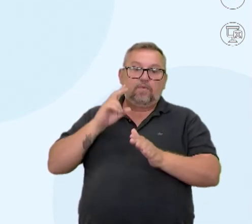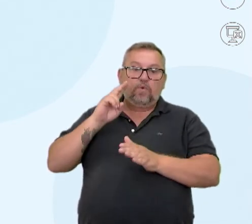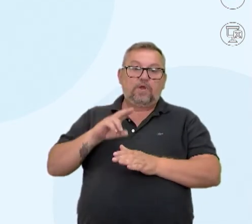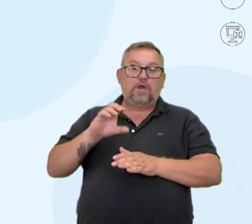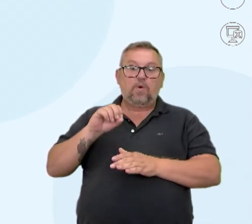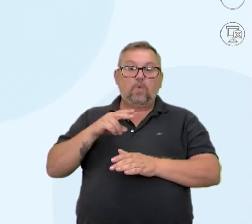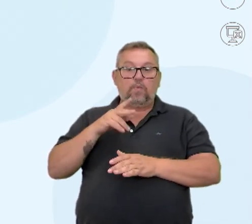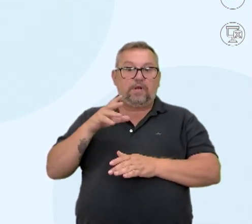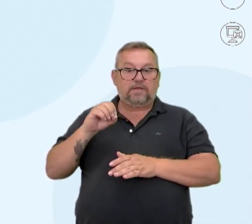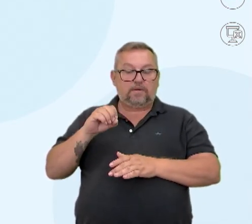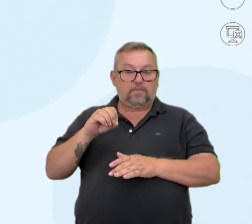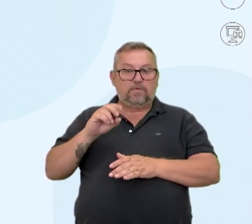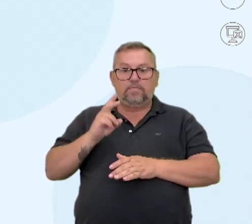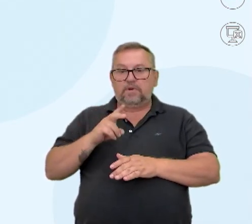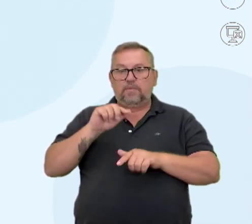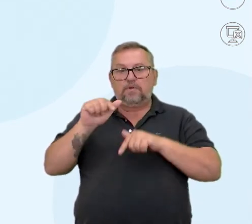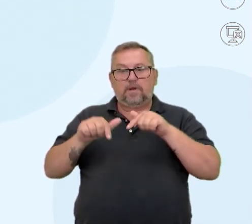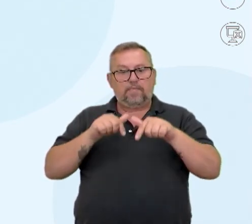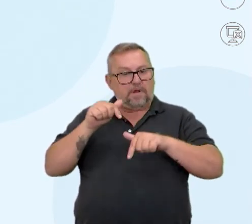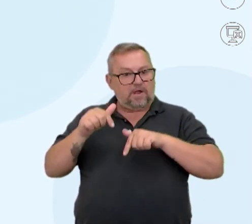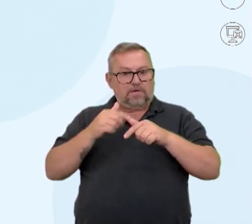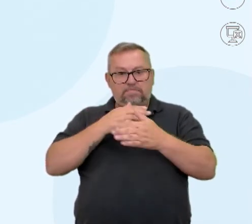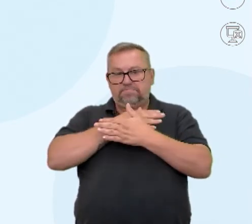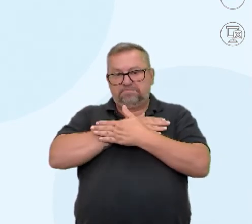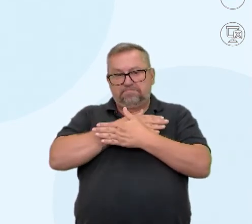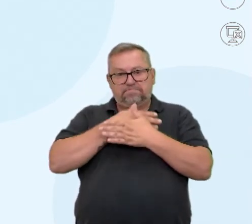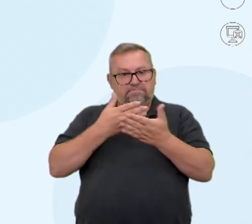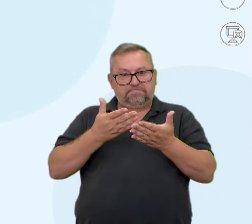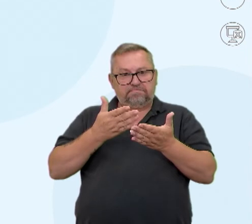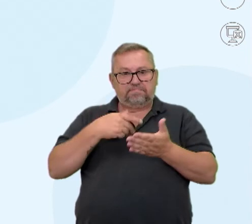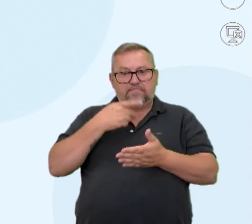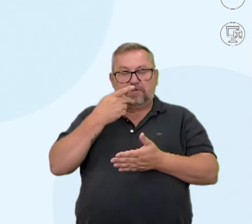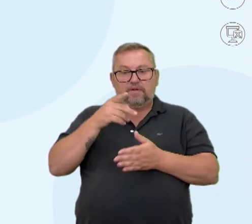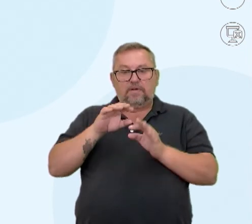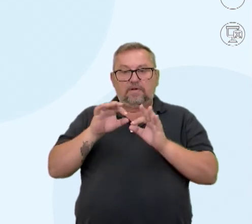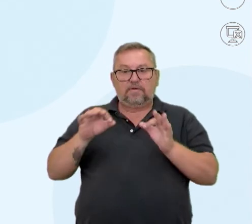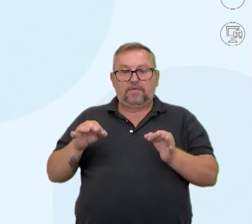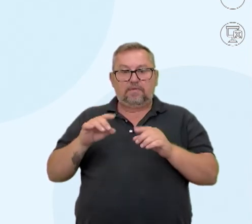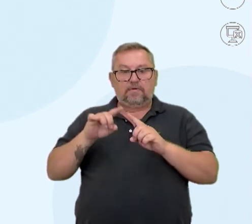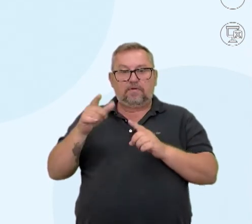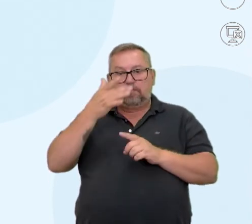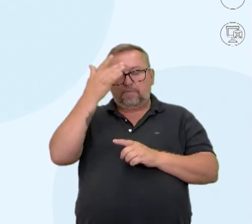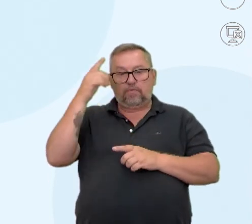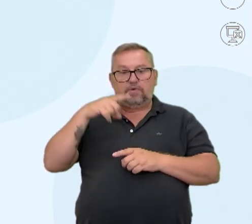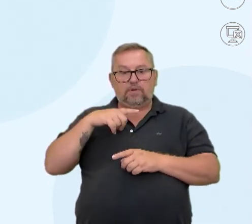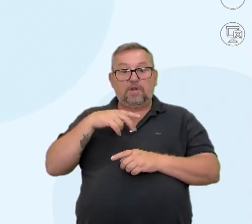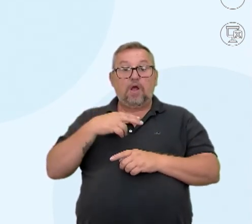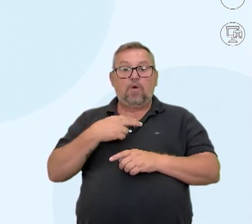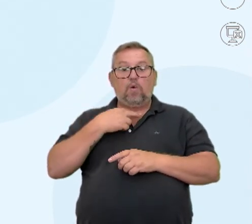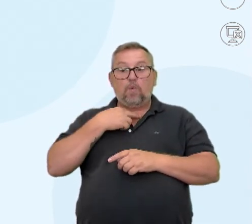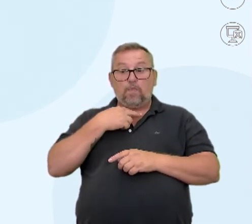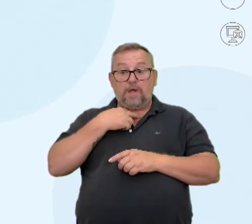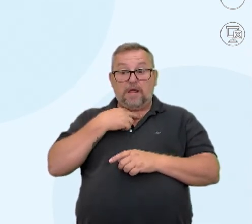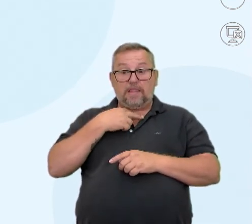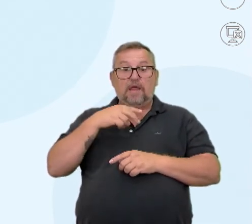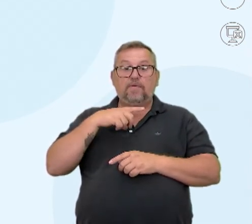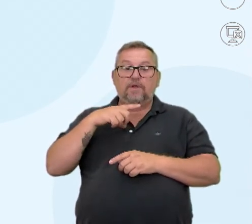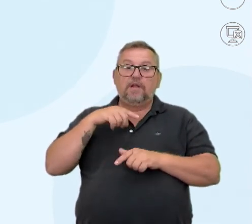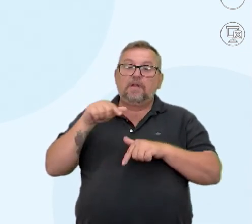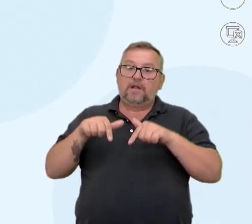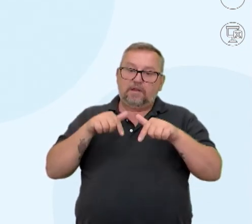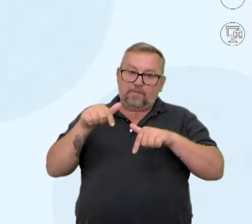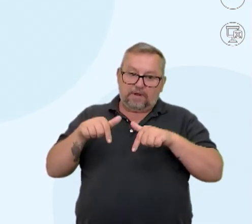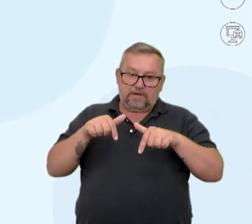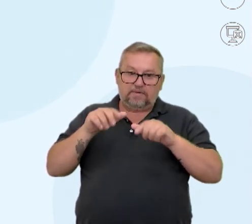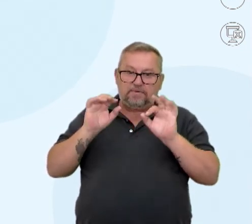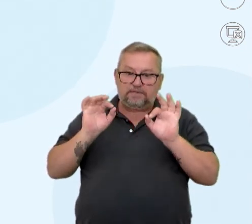ocupação, que é o mesmo que trabalho, serviço, emprego. Podemos dizer de forma mais simples que uma pessoa que tem ocupação é aquela que está no mercado